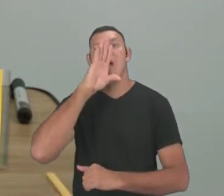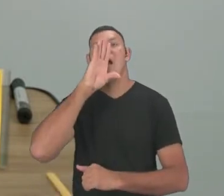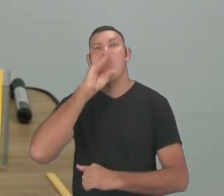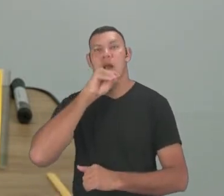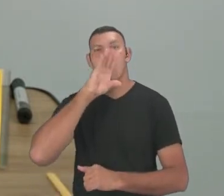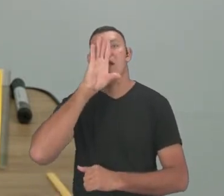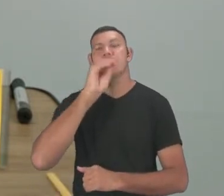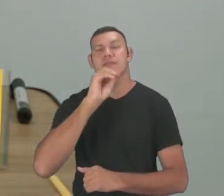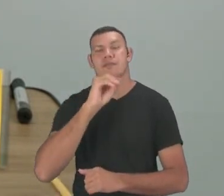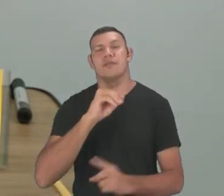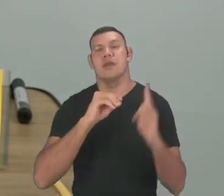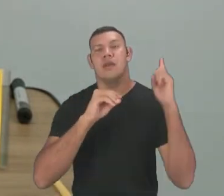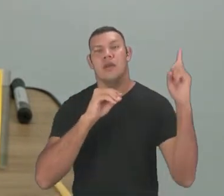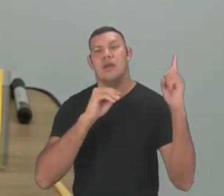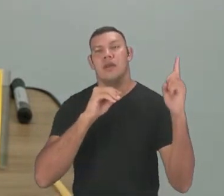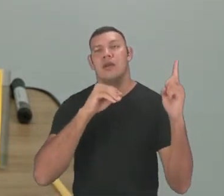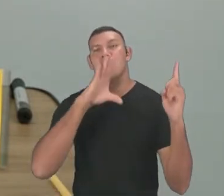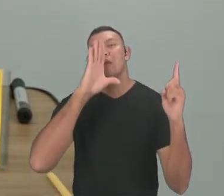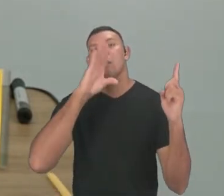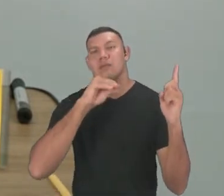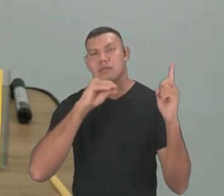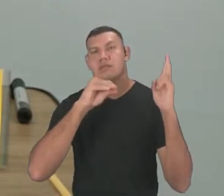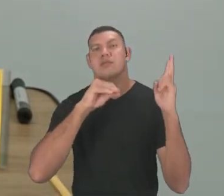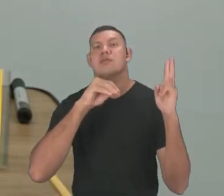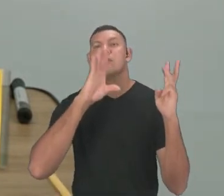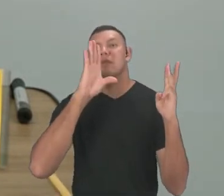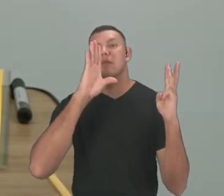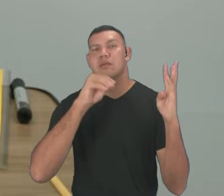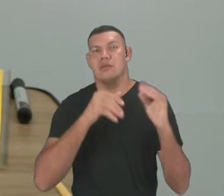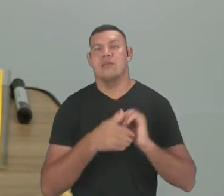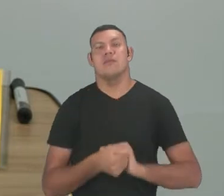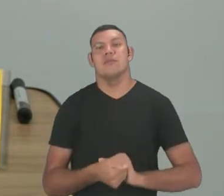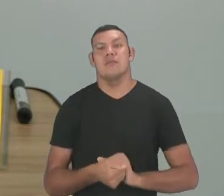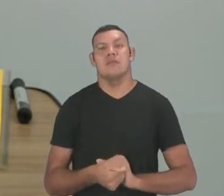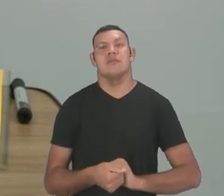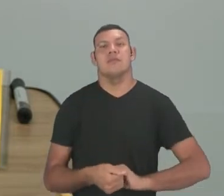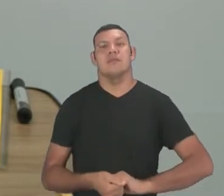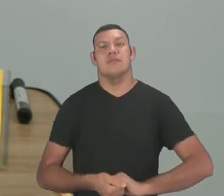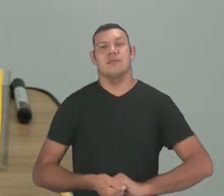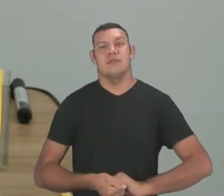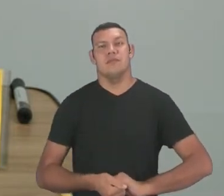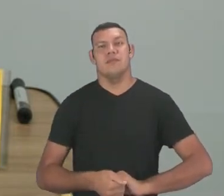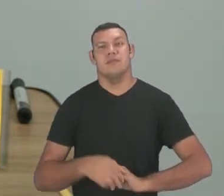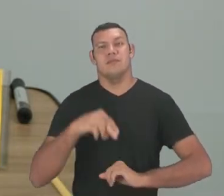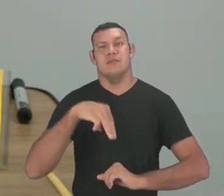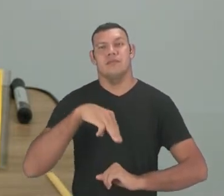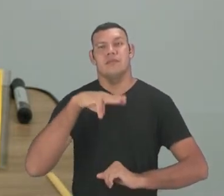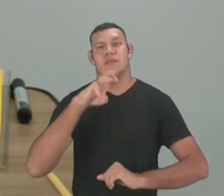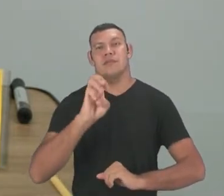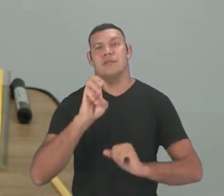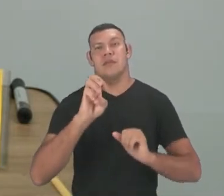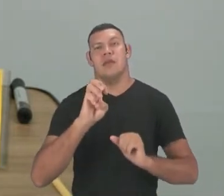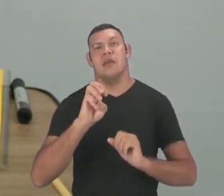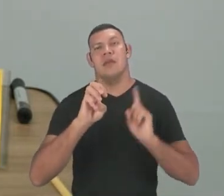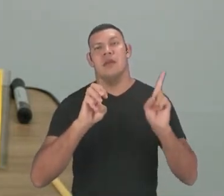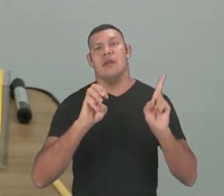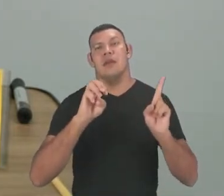vamos colocar um dedinho para representar este som vamos iniciar a palavra é menininha me